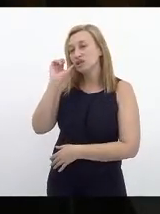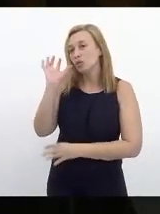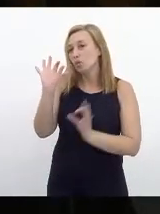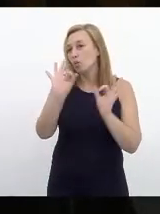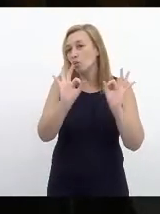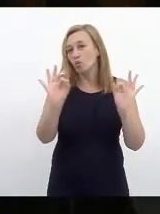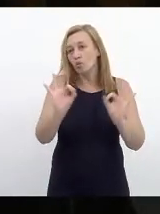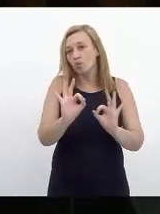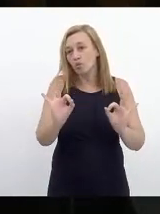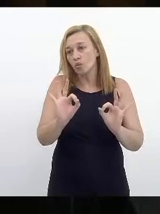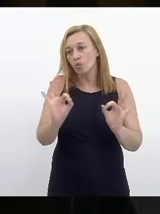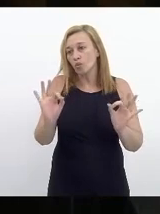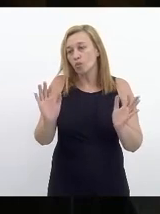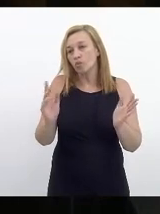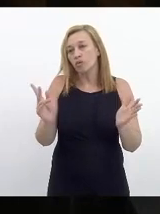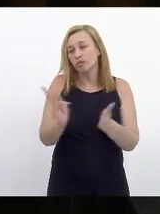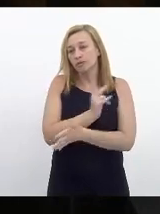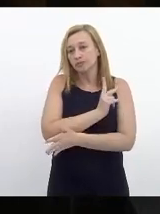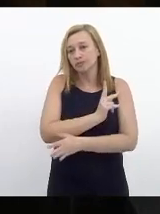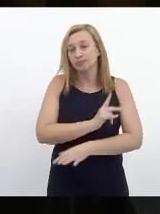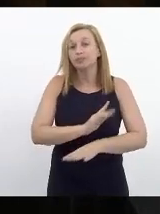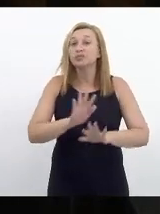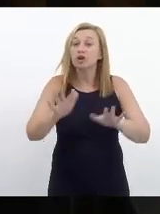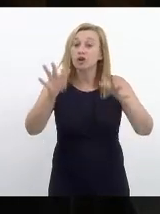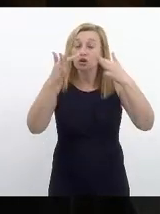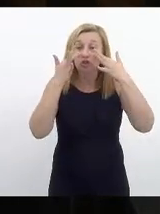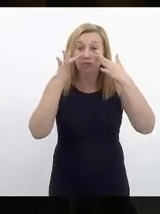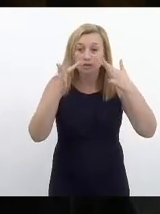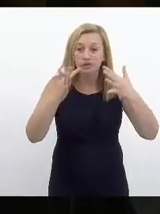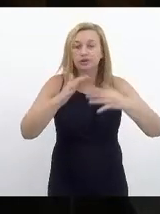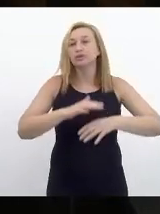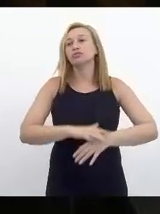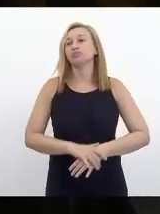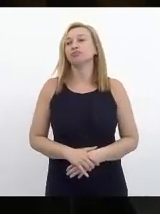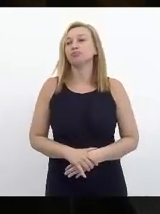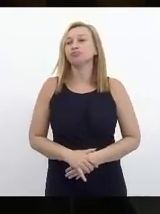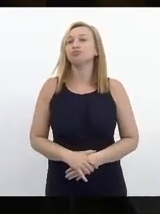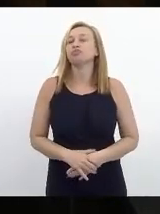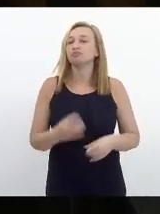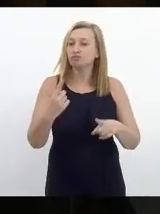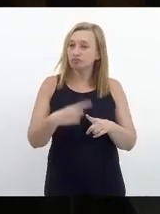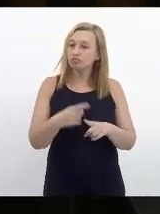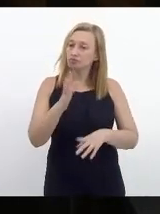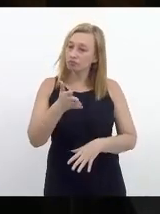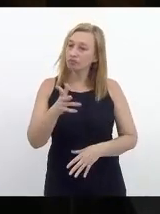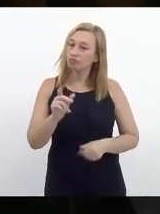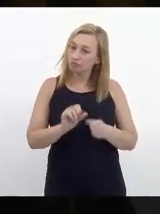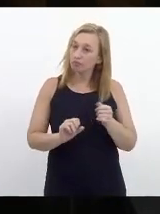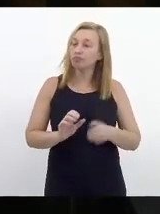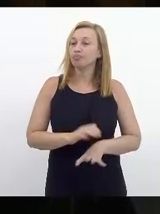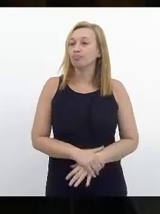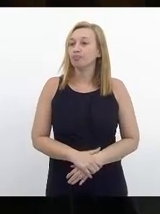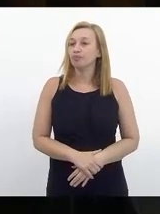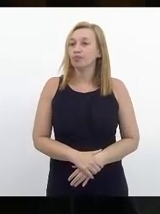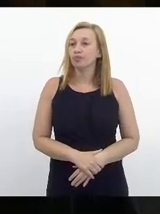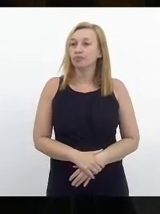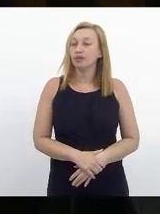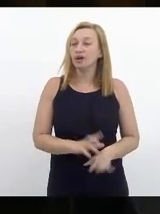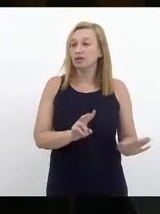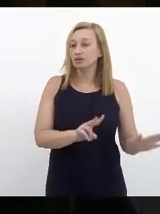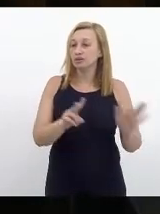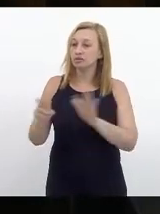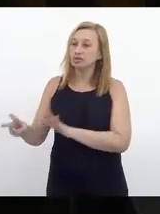não tinha ocorrido. Mas estou chamando a atenção porque a gente já fez isso. Esta